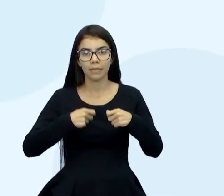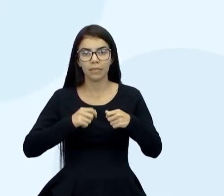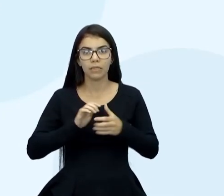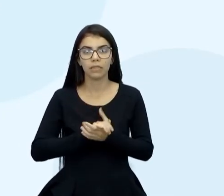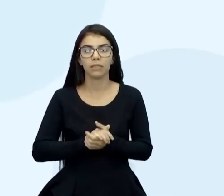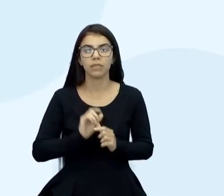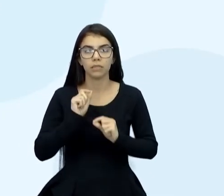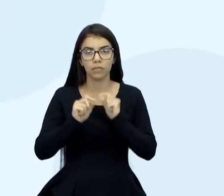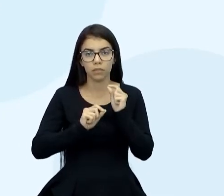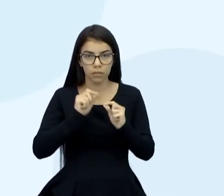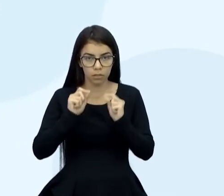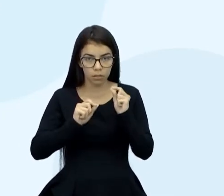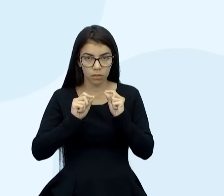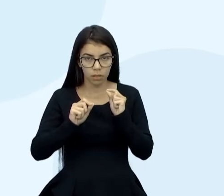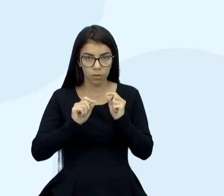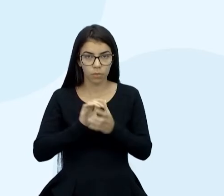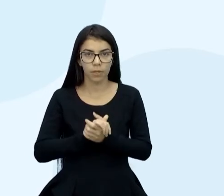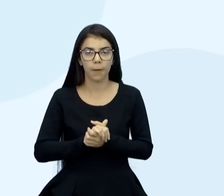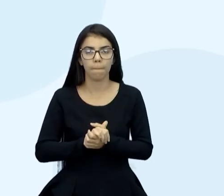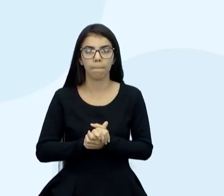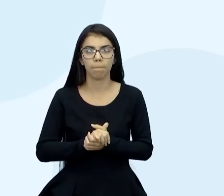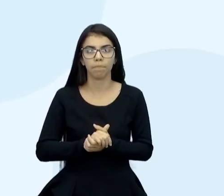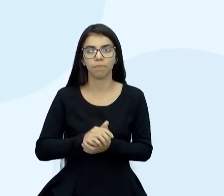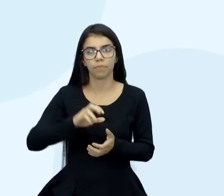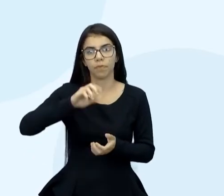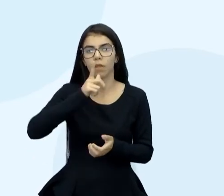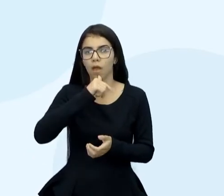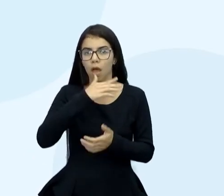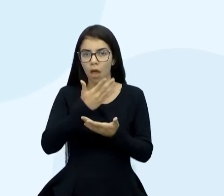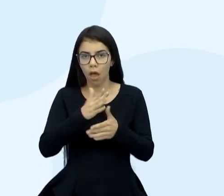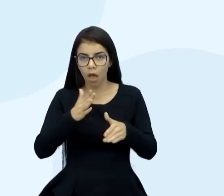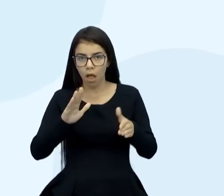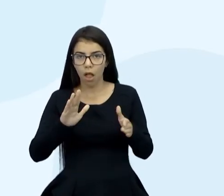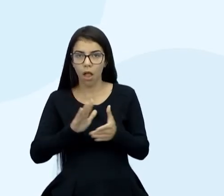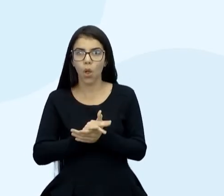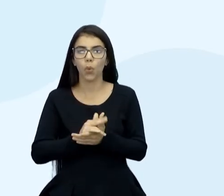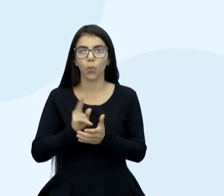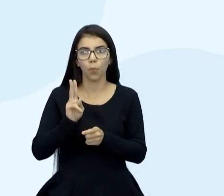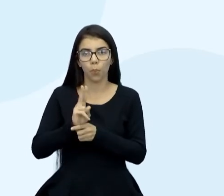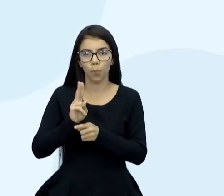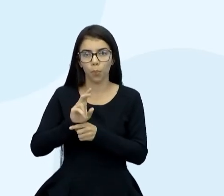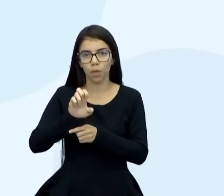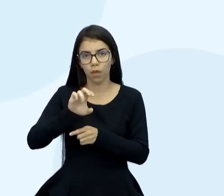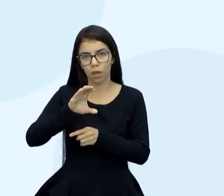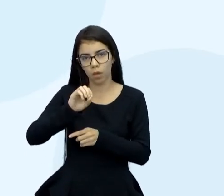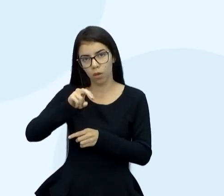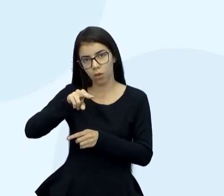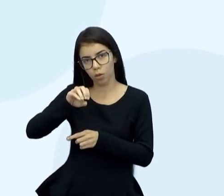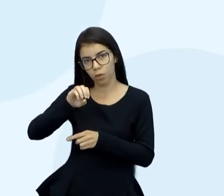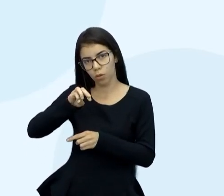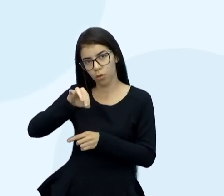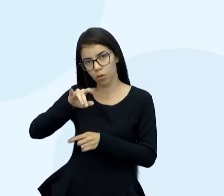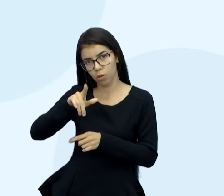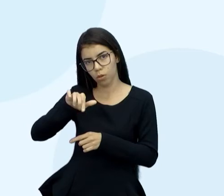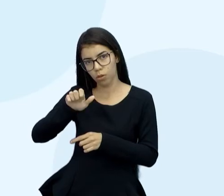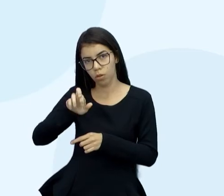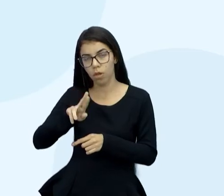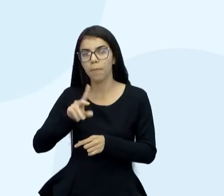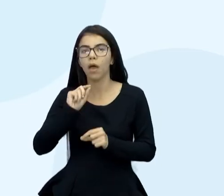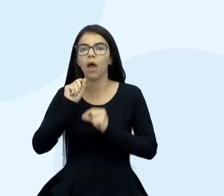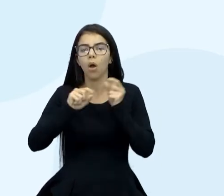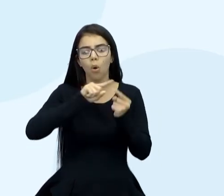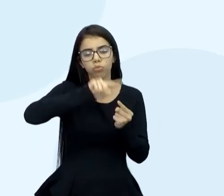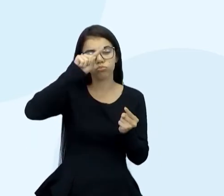Sim, sempre é bom economizar água. Por quê? Porque existe um período de estiagem. E aonde que está mostrando isso no